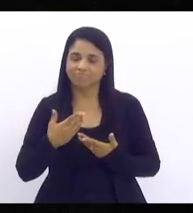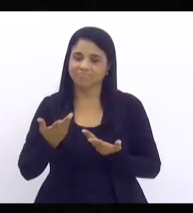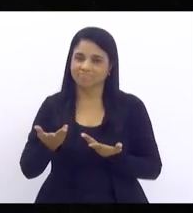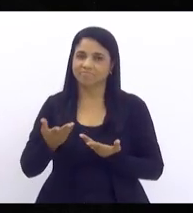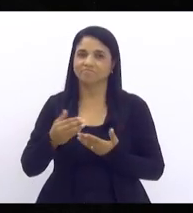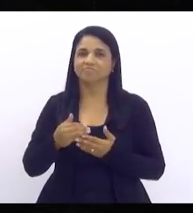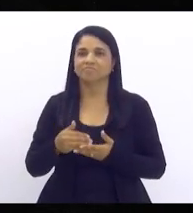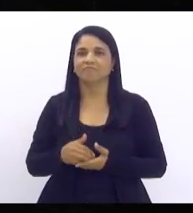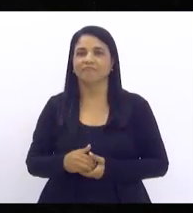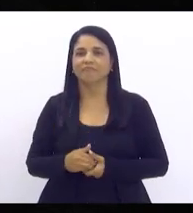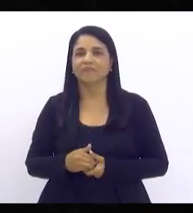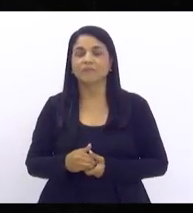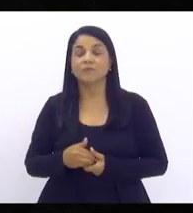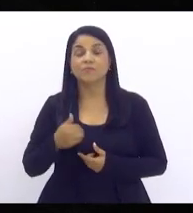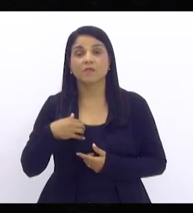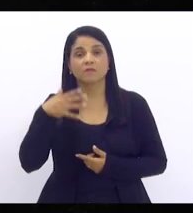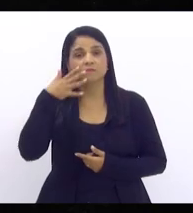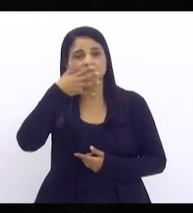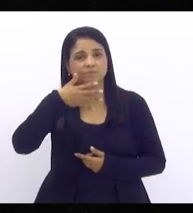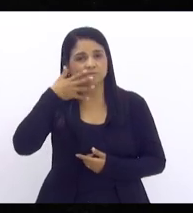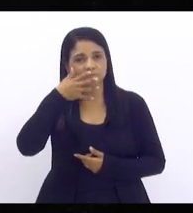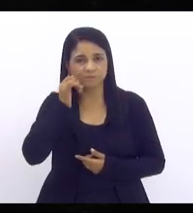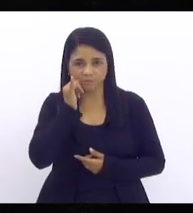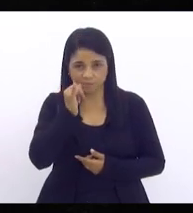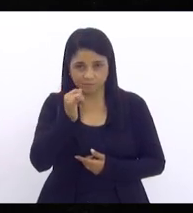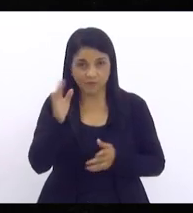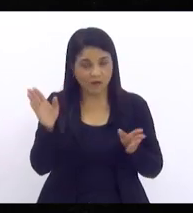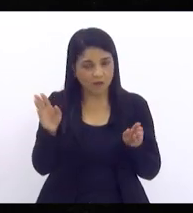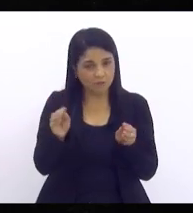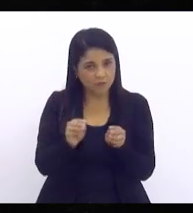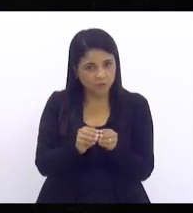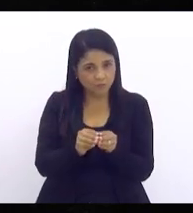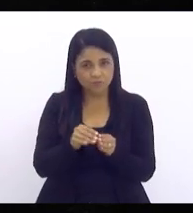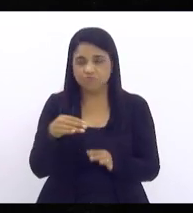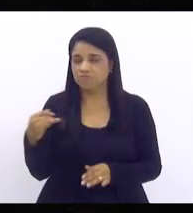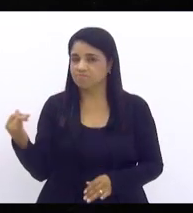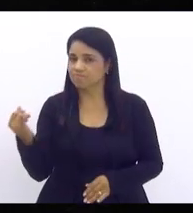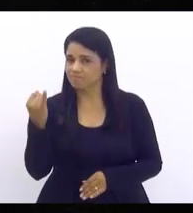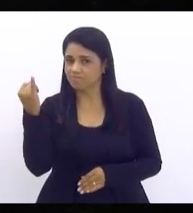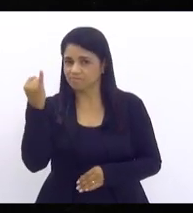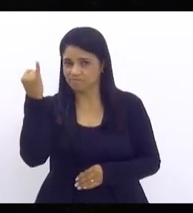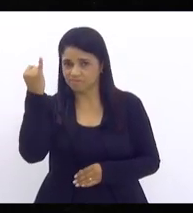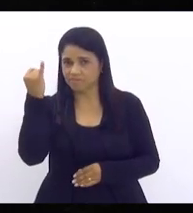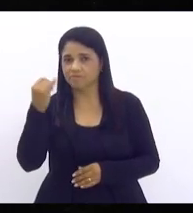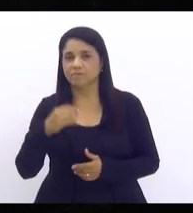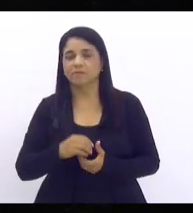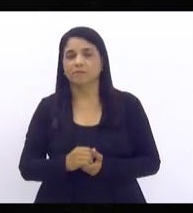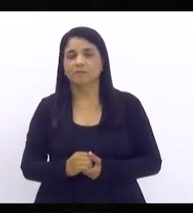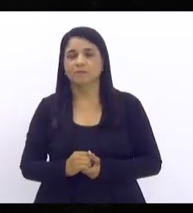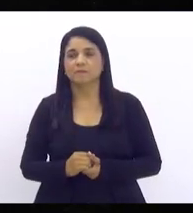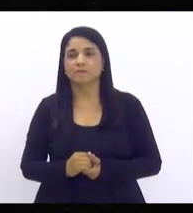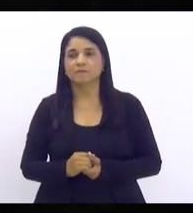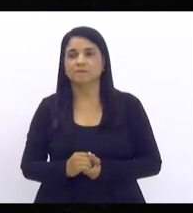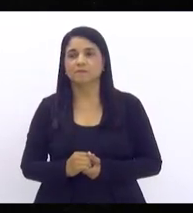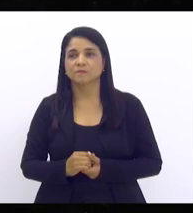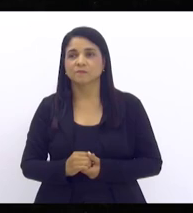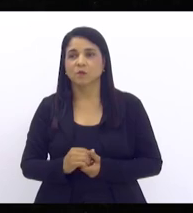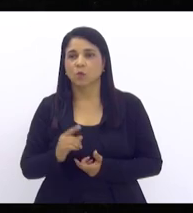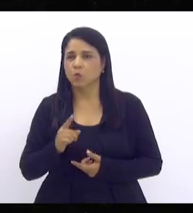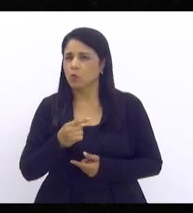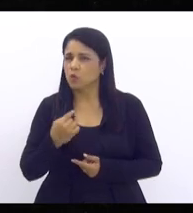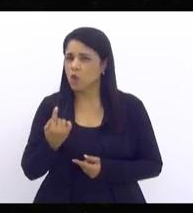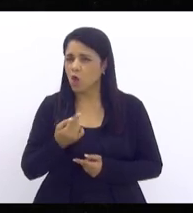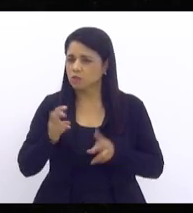uma fala que eu considero uma fala breve, mas importante. A primeira delas, o nosso